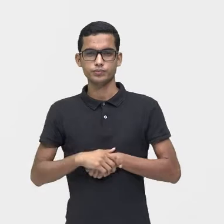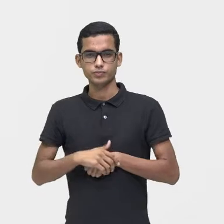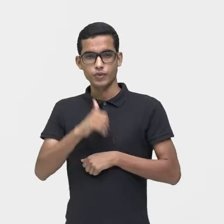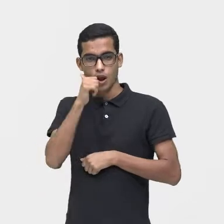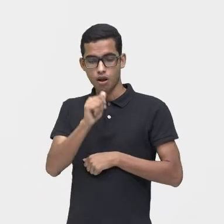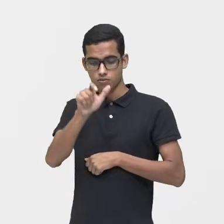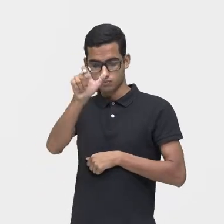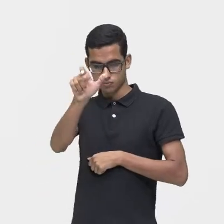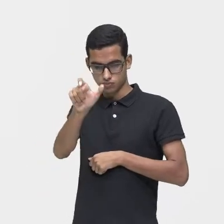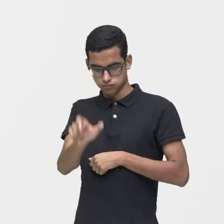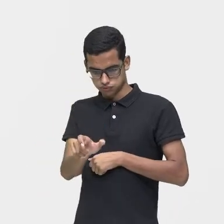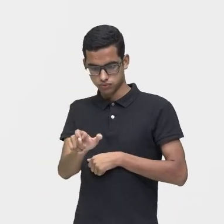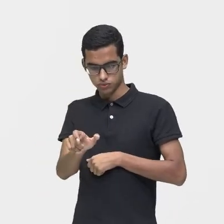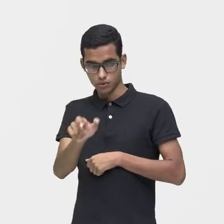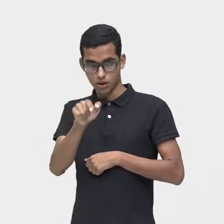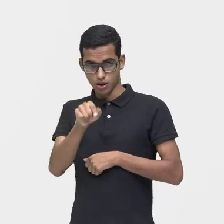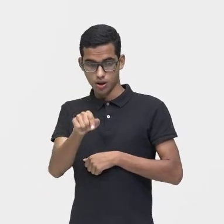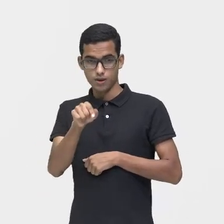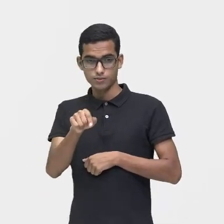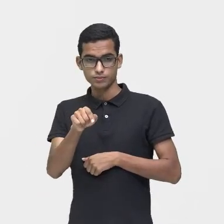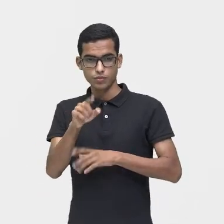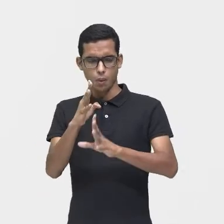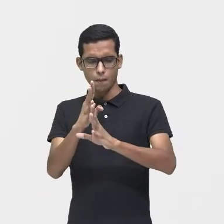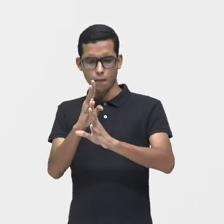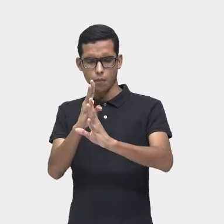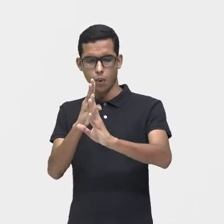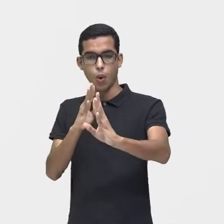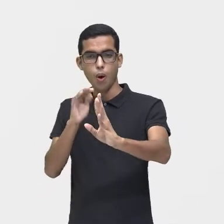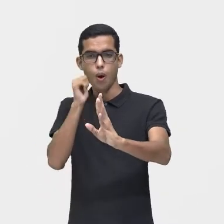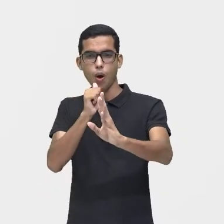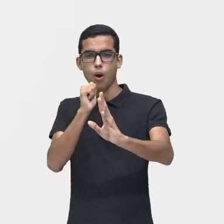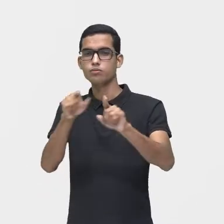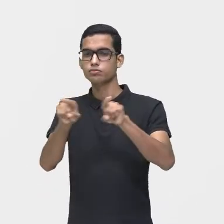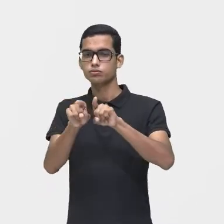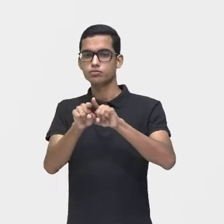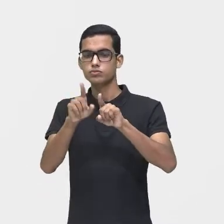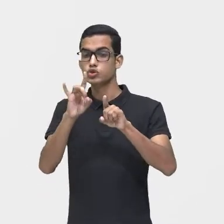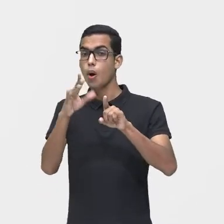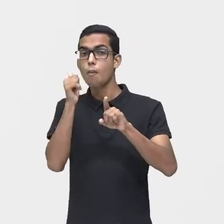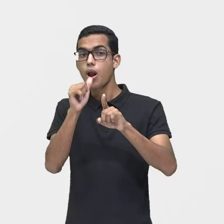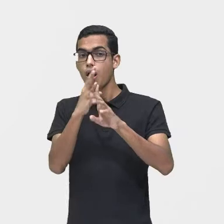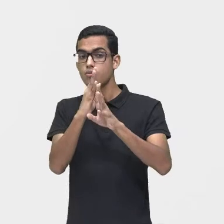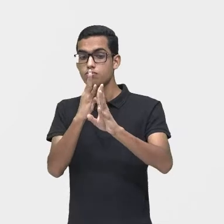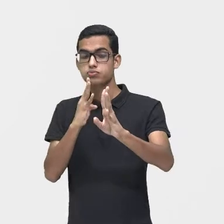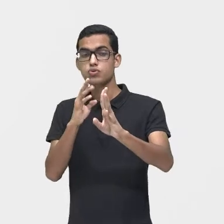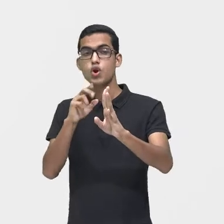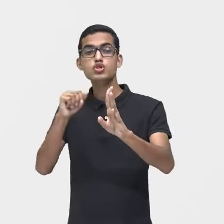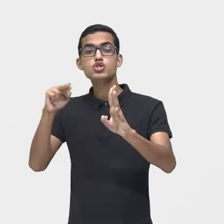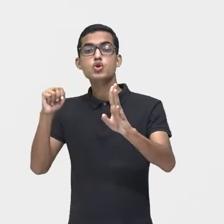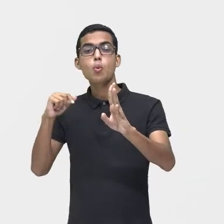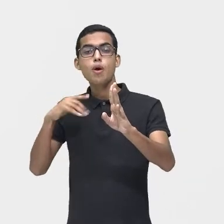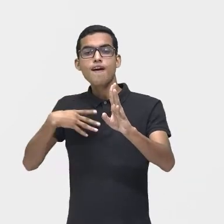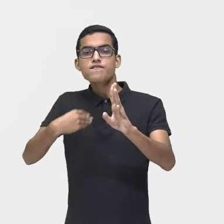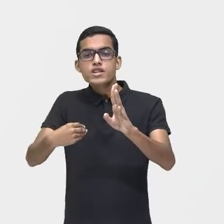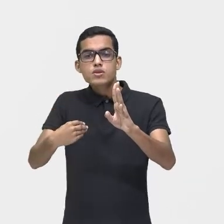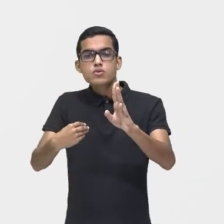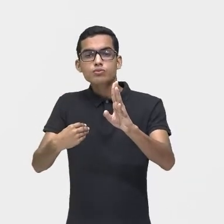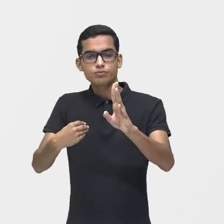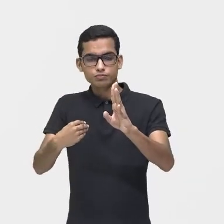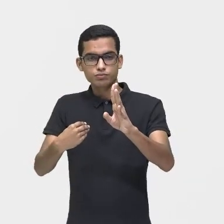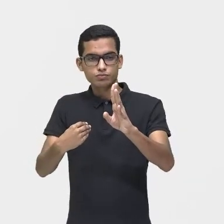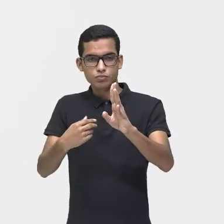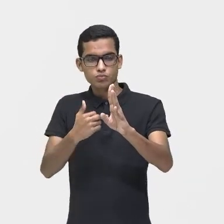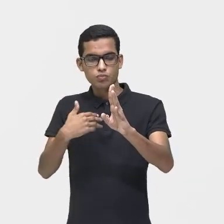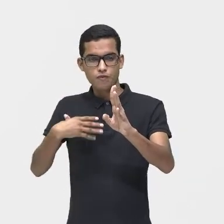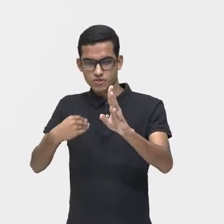Índia posiciona-se no meio de uma fila composta por outras índias que nunca tiveram filhos. Ao ritmo do maracá, as